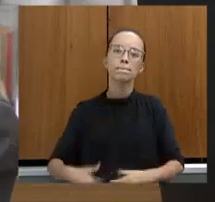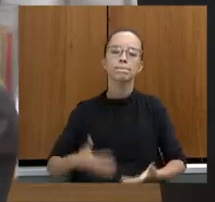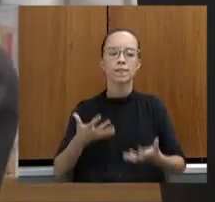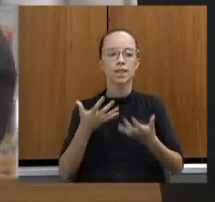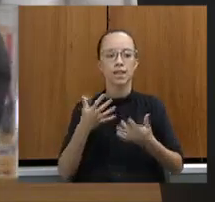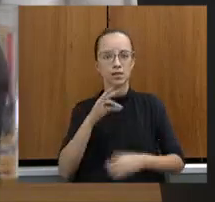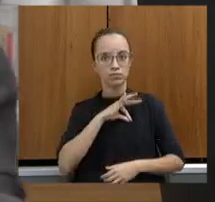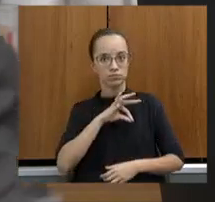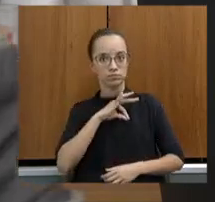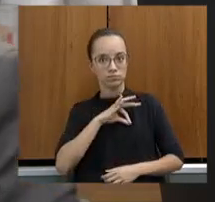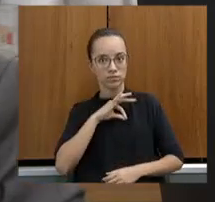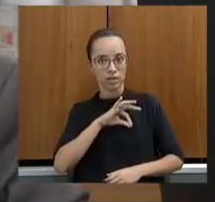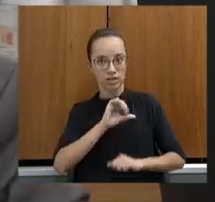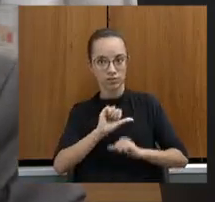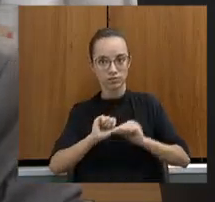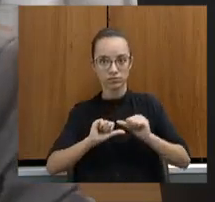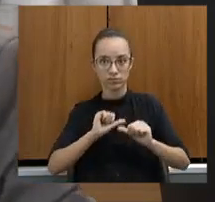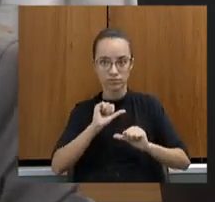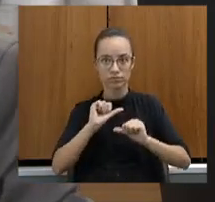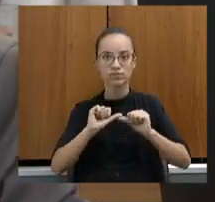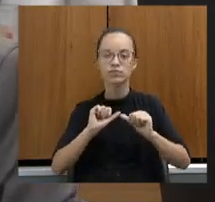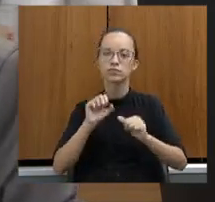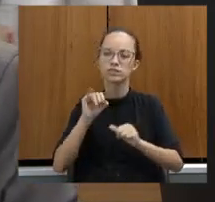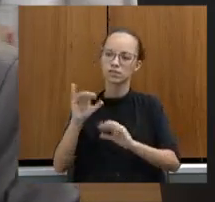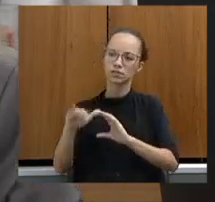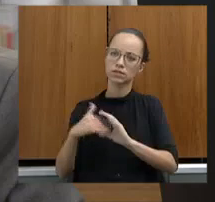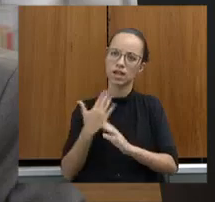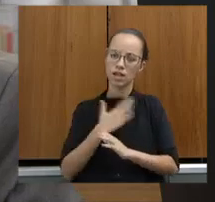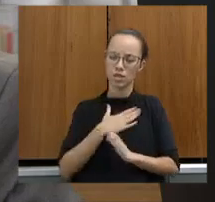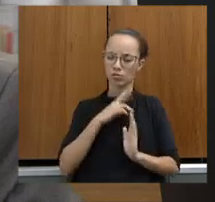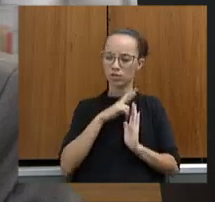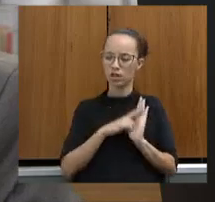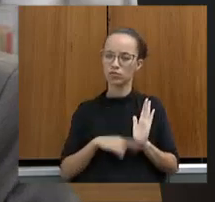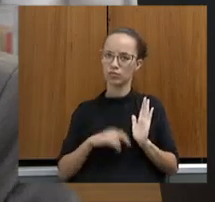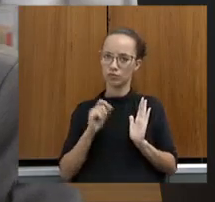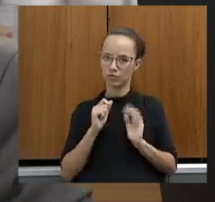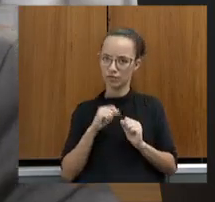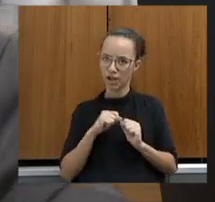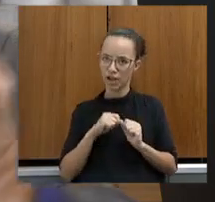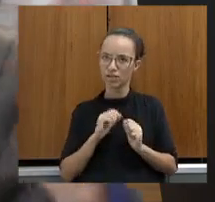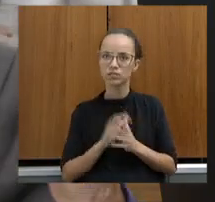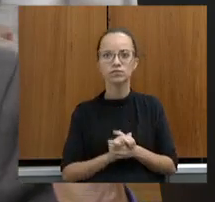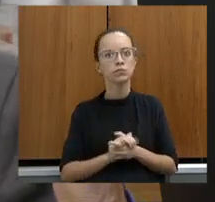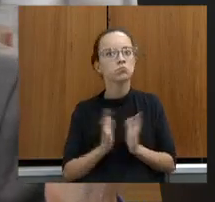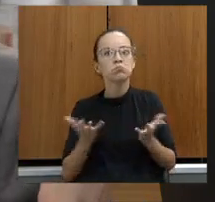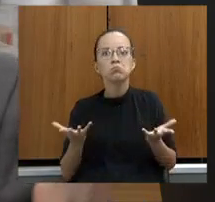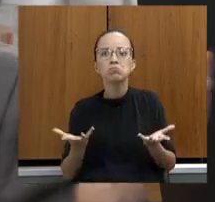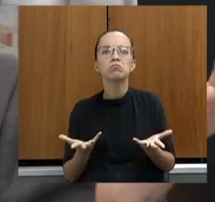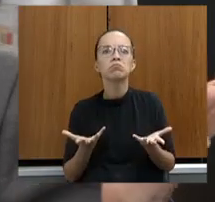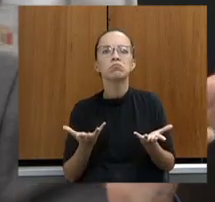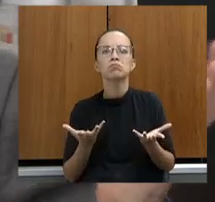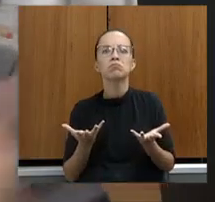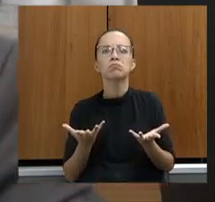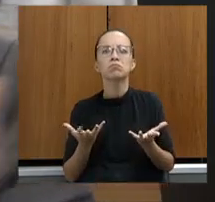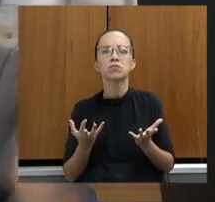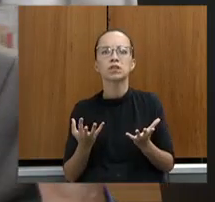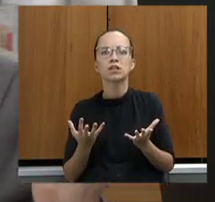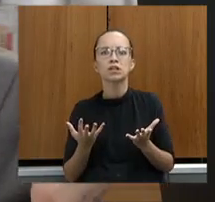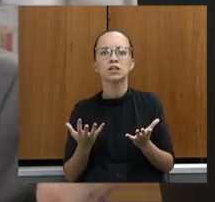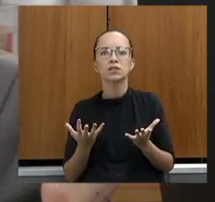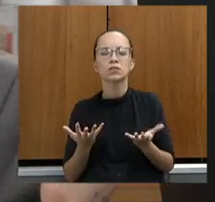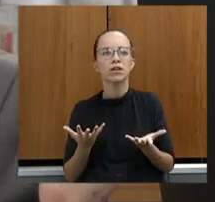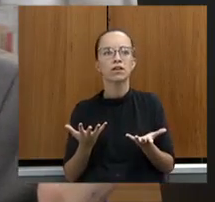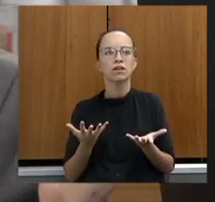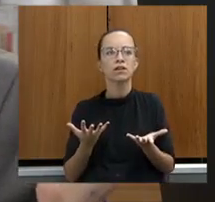secretário manda aqui se quiser mandar agora eu sou relator não existe a possibilidade do cara ganhar